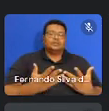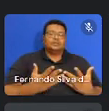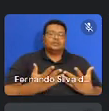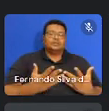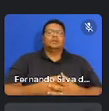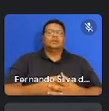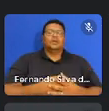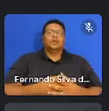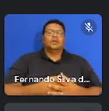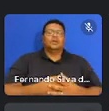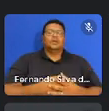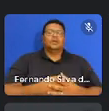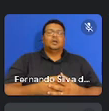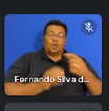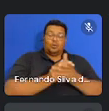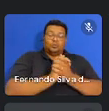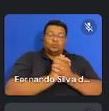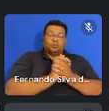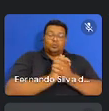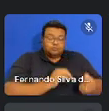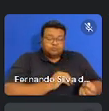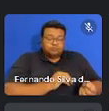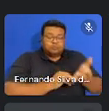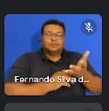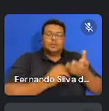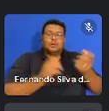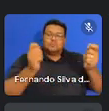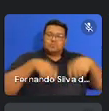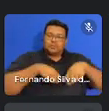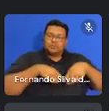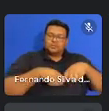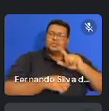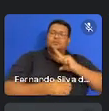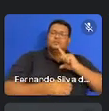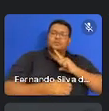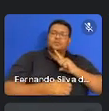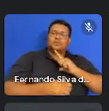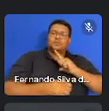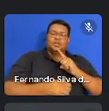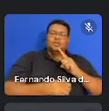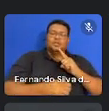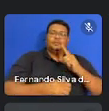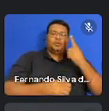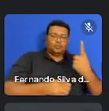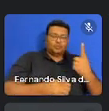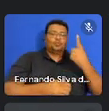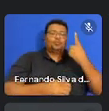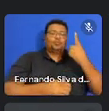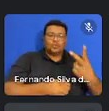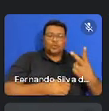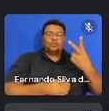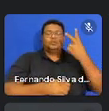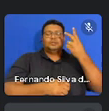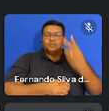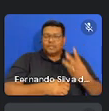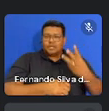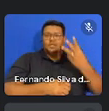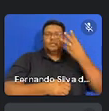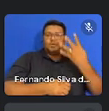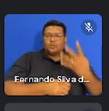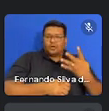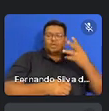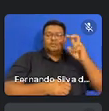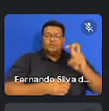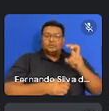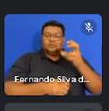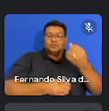dado, o número total de possibilidades é 1, pode cair 1, pode cair 2, pode cair 3, pode cair